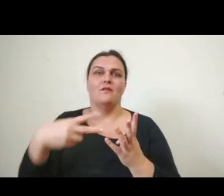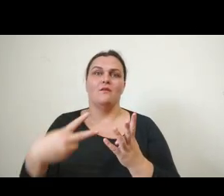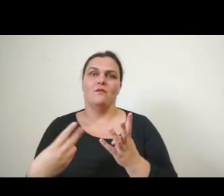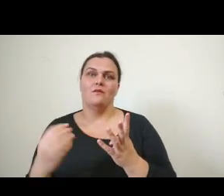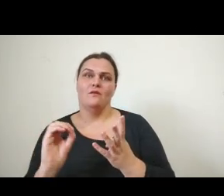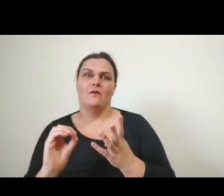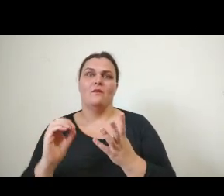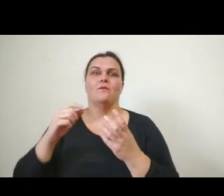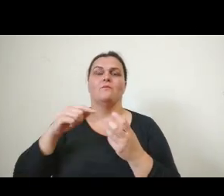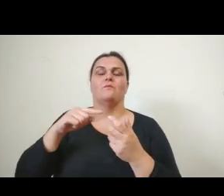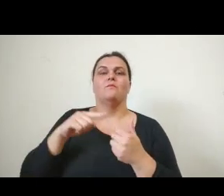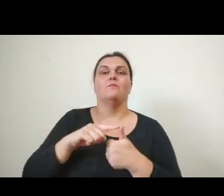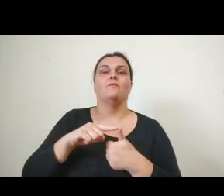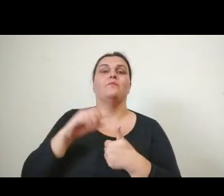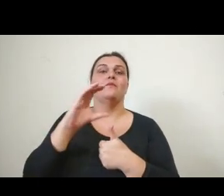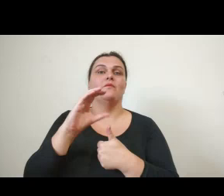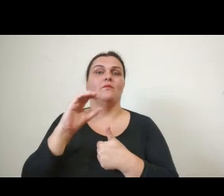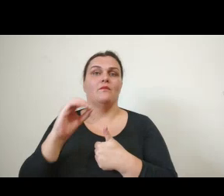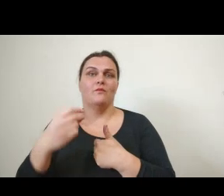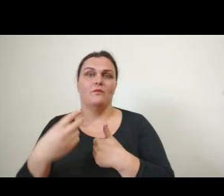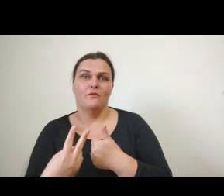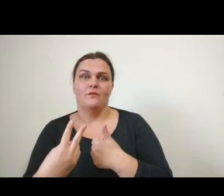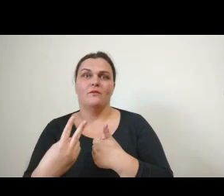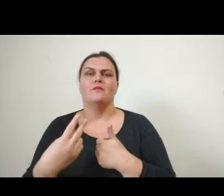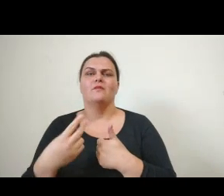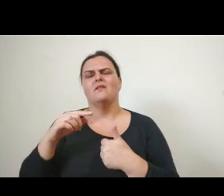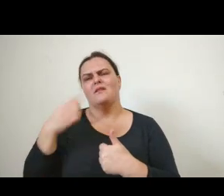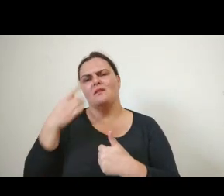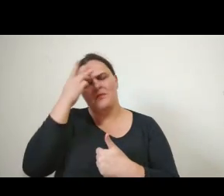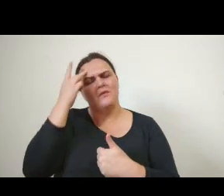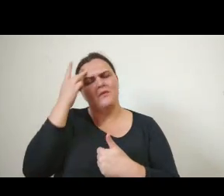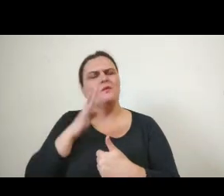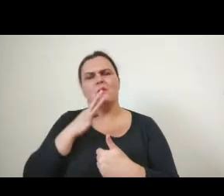mais conhecido, dióxido de carbono.